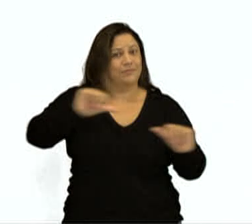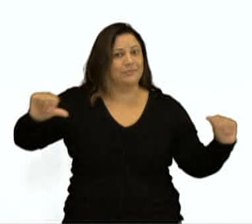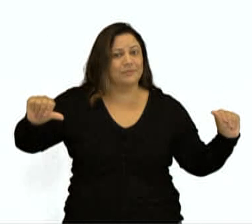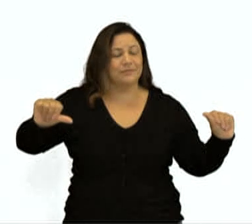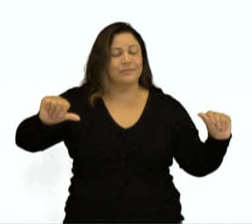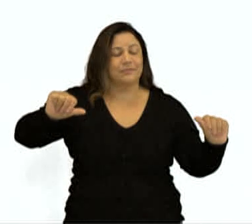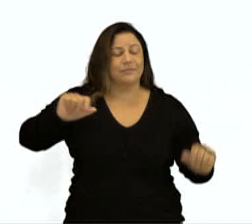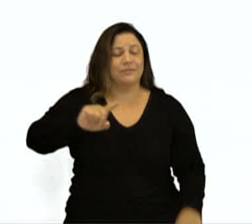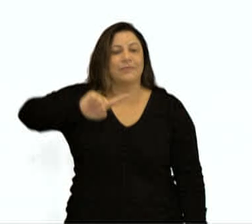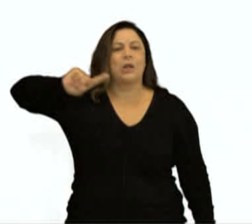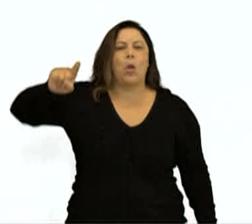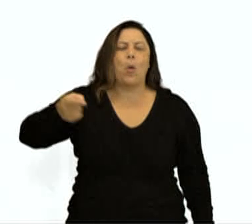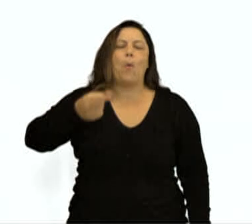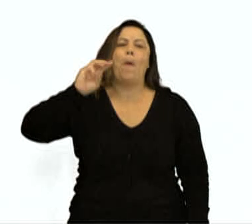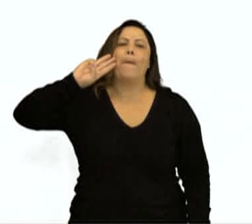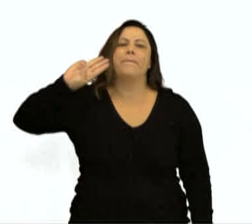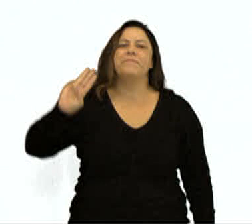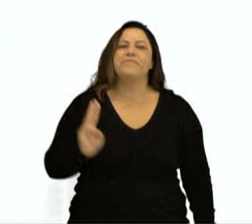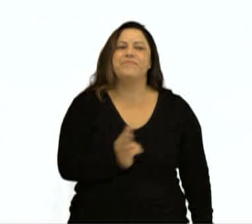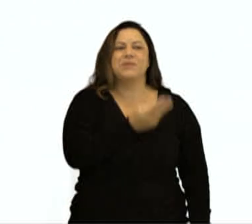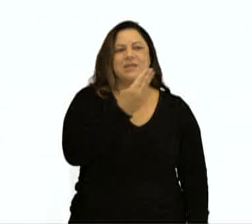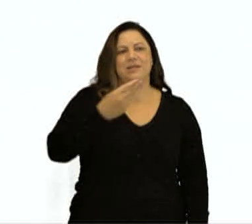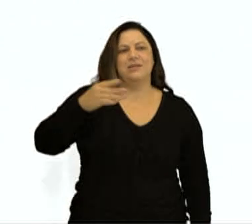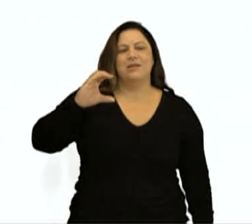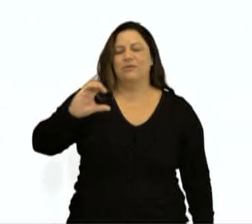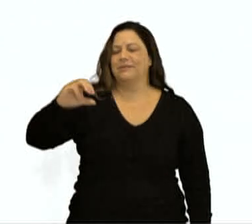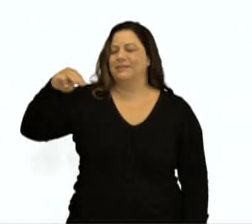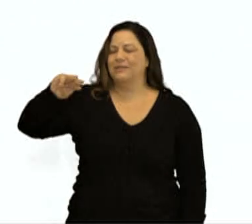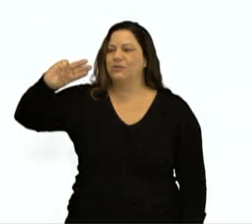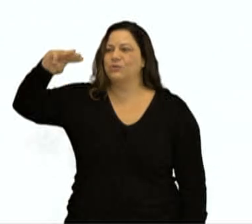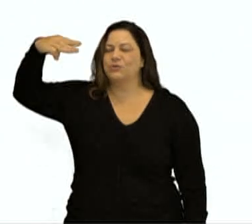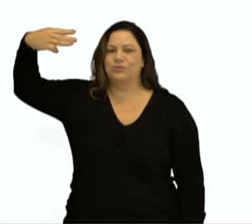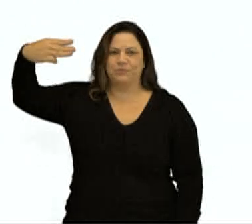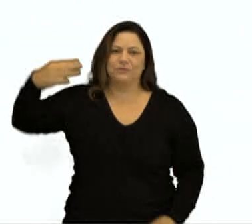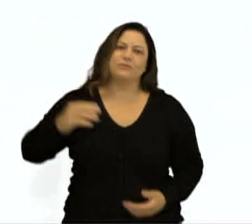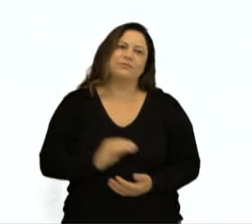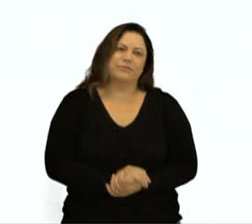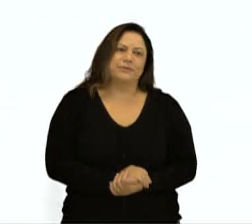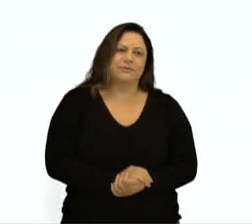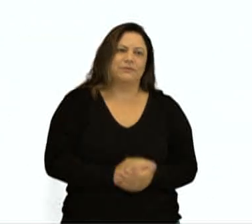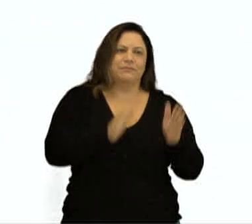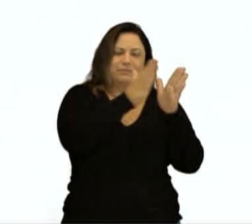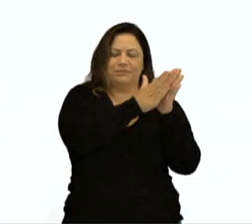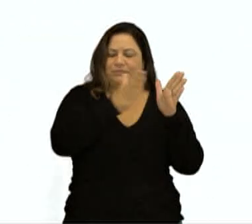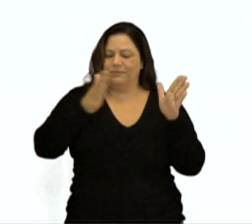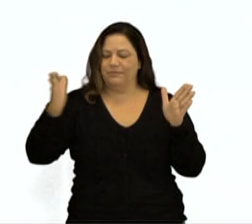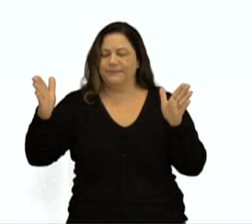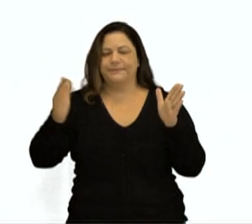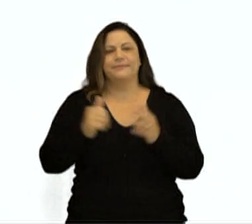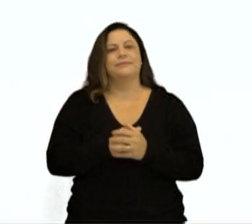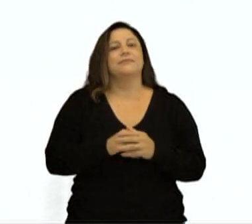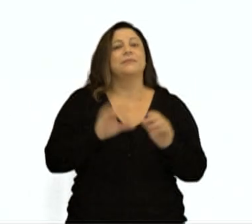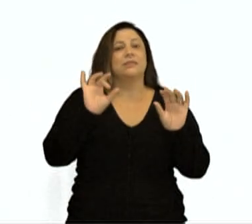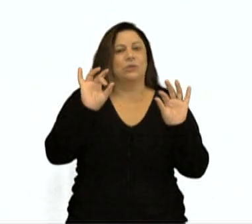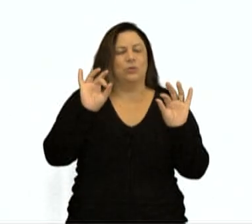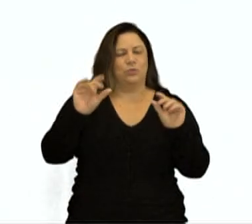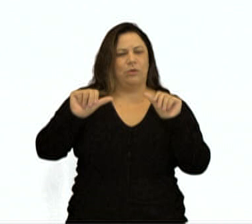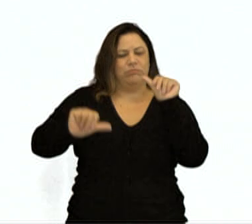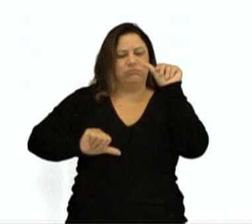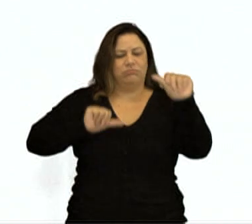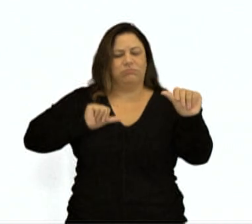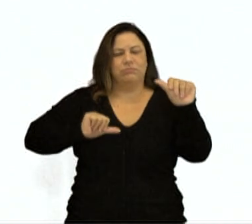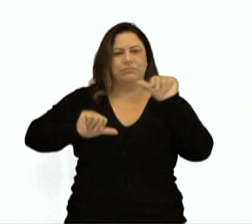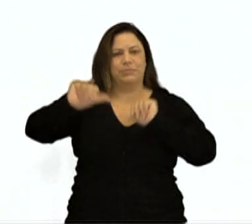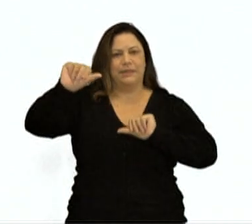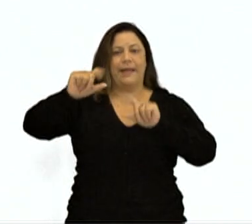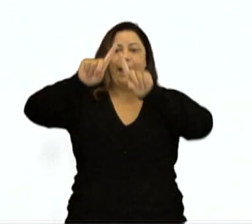a 1 milhão de centímetros cúbicos. Então daqui para cá, ou seja, basta aqui eu